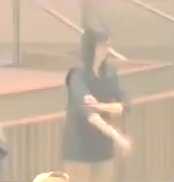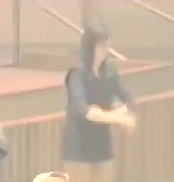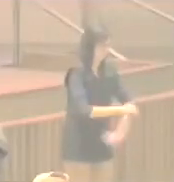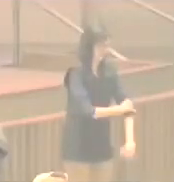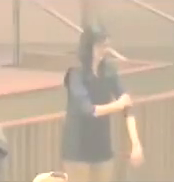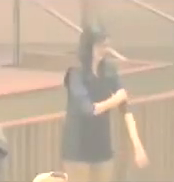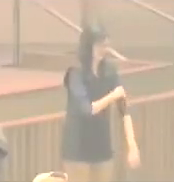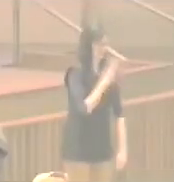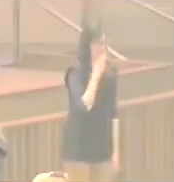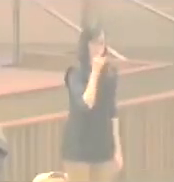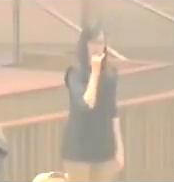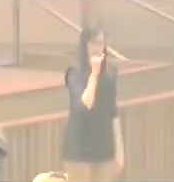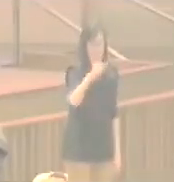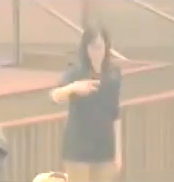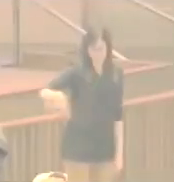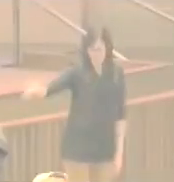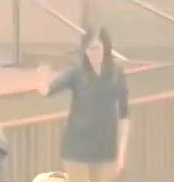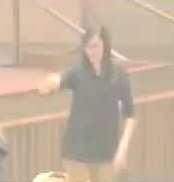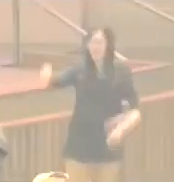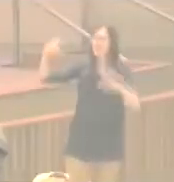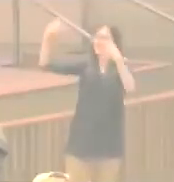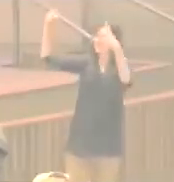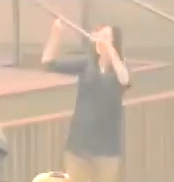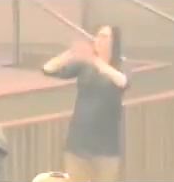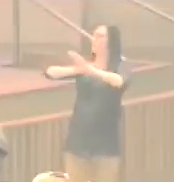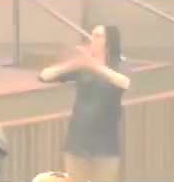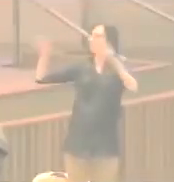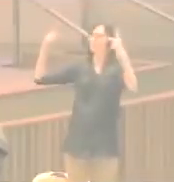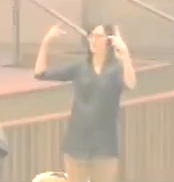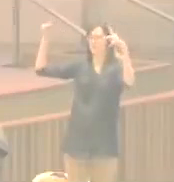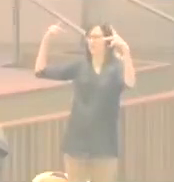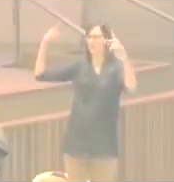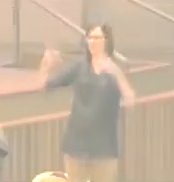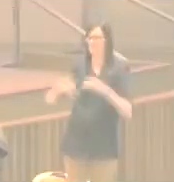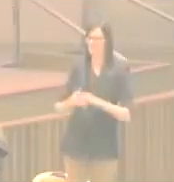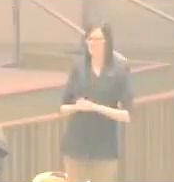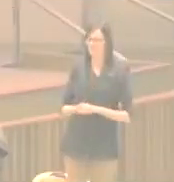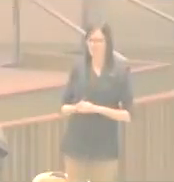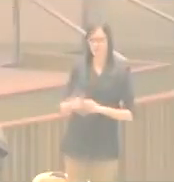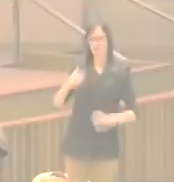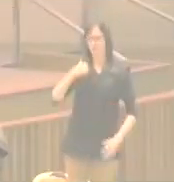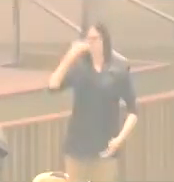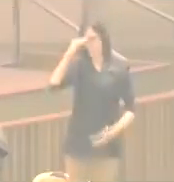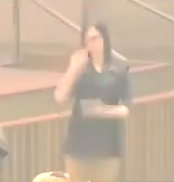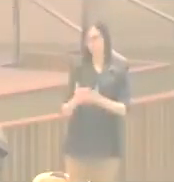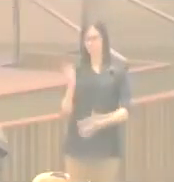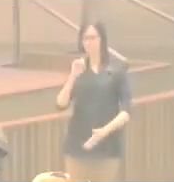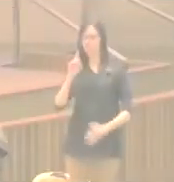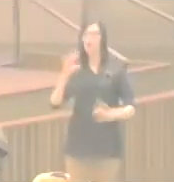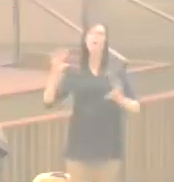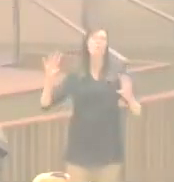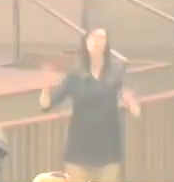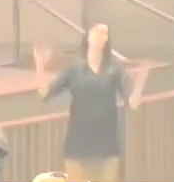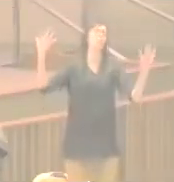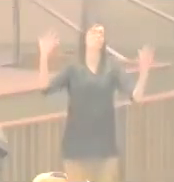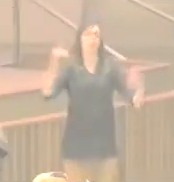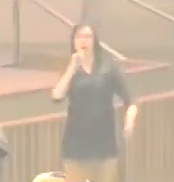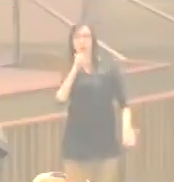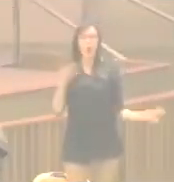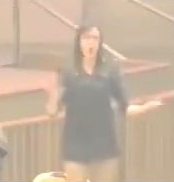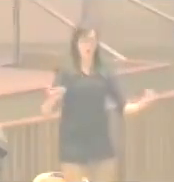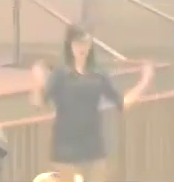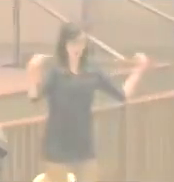Oh Pai, eles são teus, só teus. Eu não creio que foi por acaso que num dia como hoje,